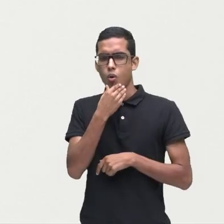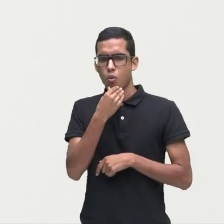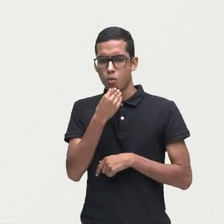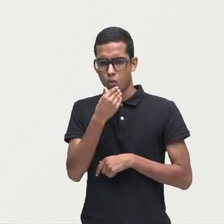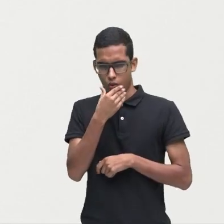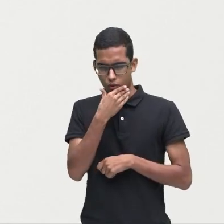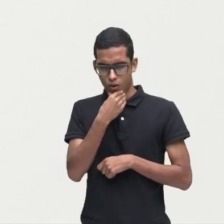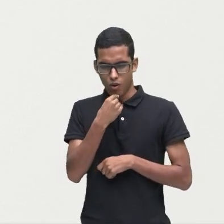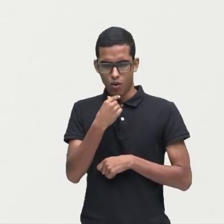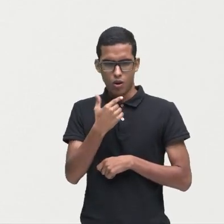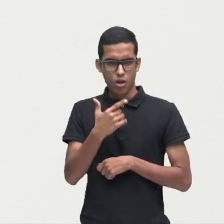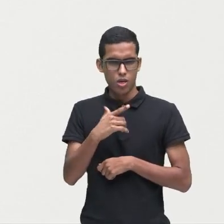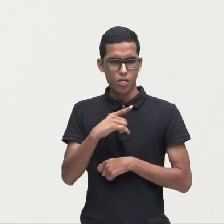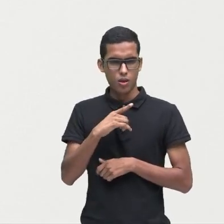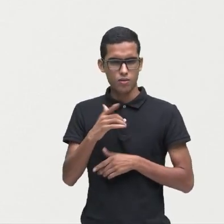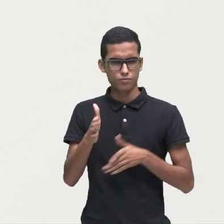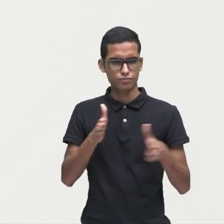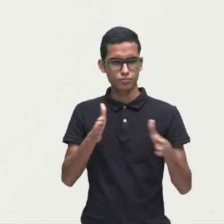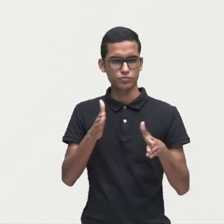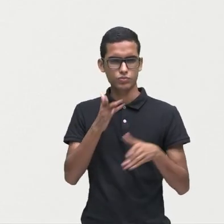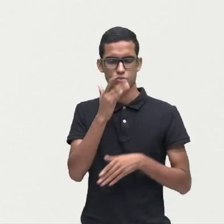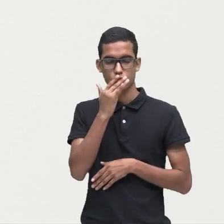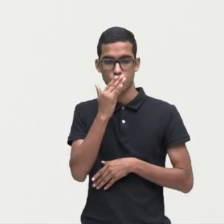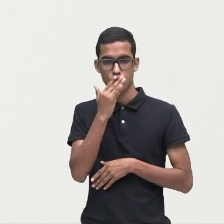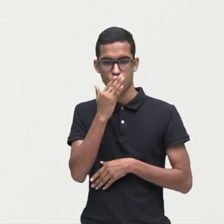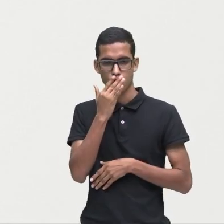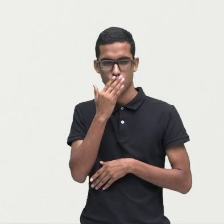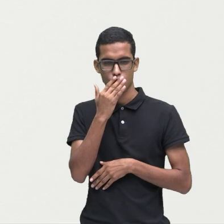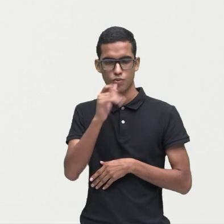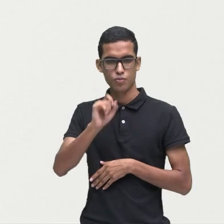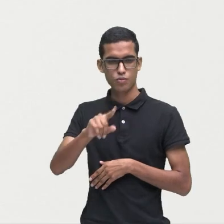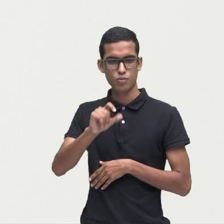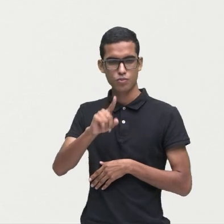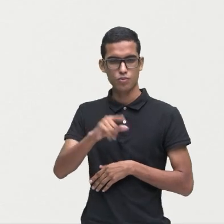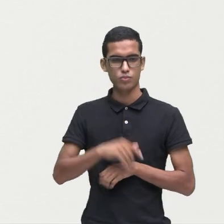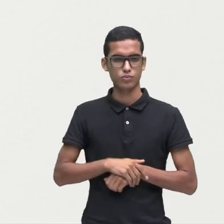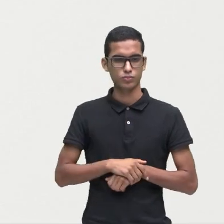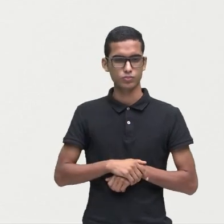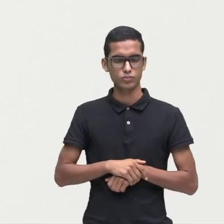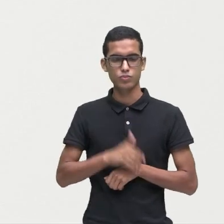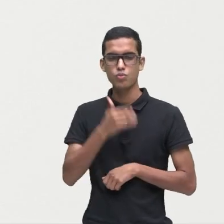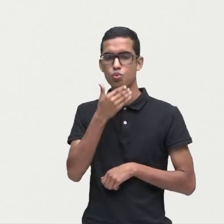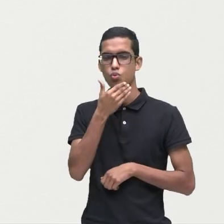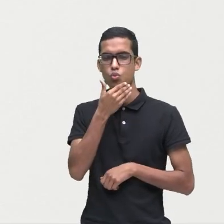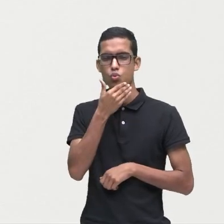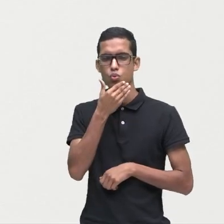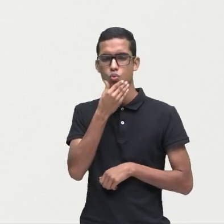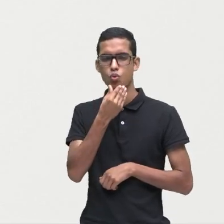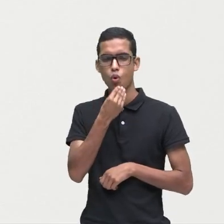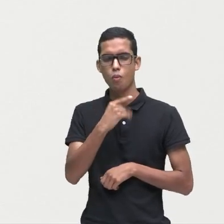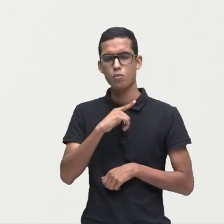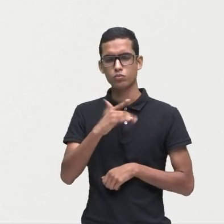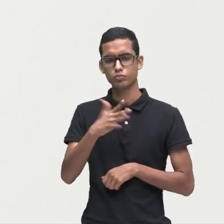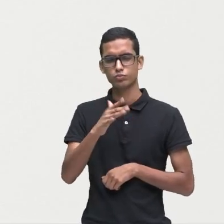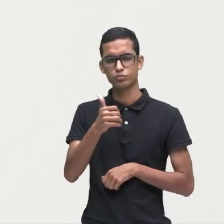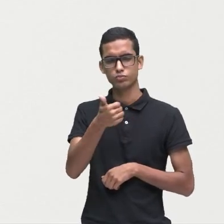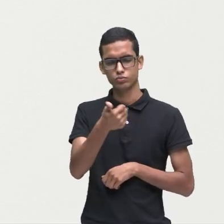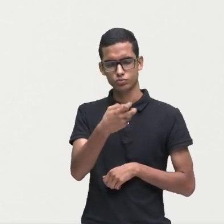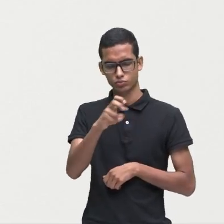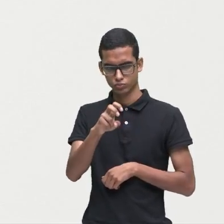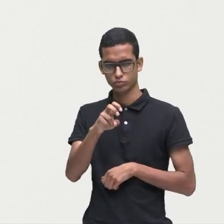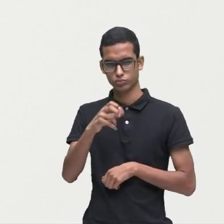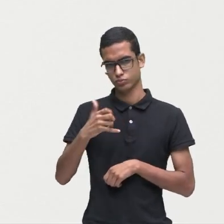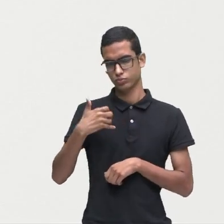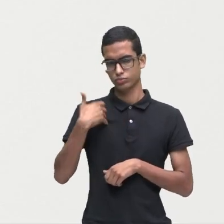botar aqui de azul, vamos botar aqui que esses meninos vão ter 15 anos, tá?